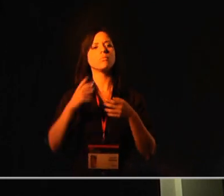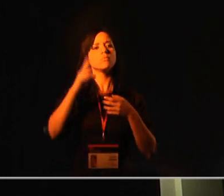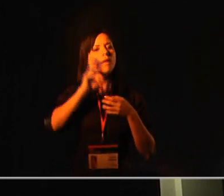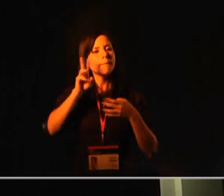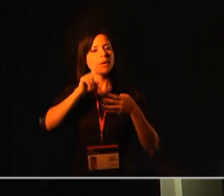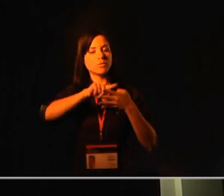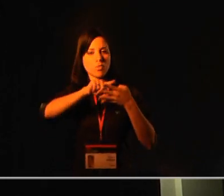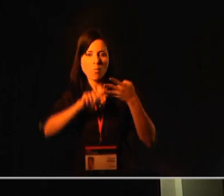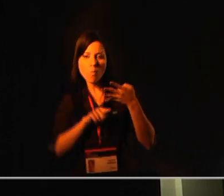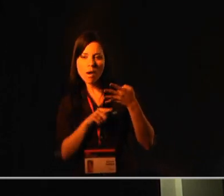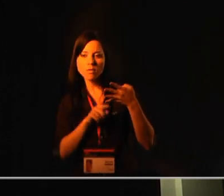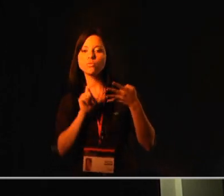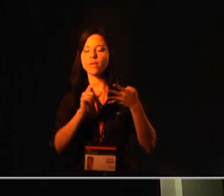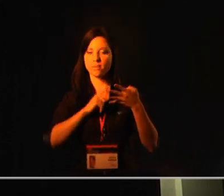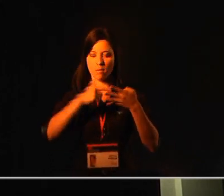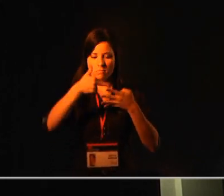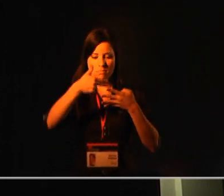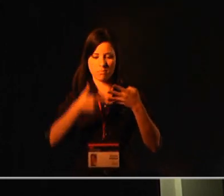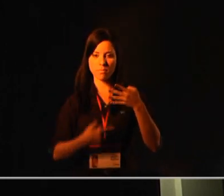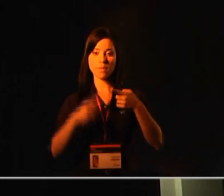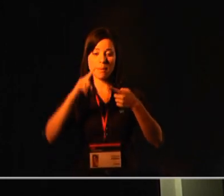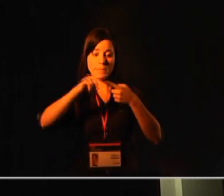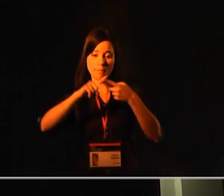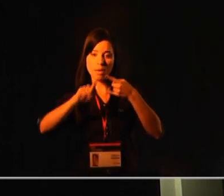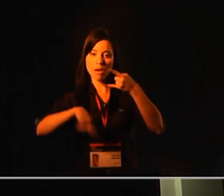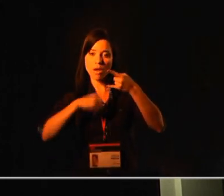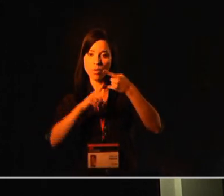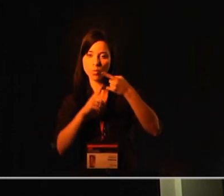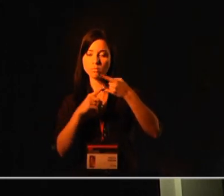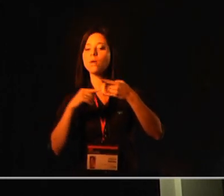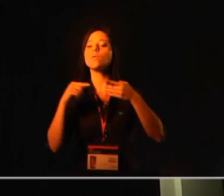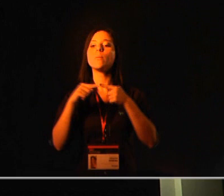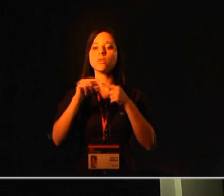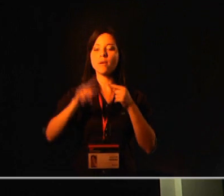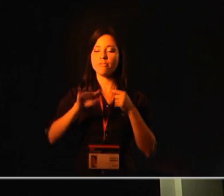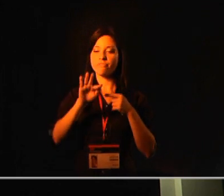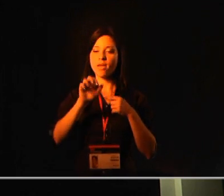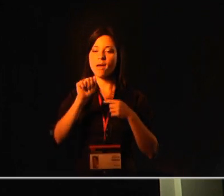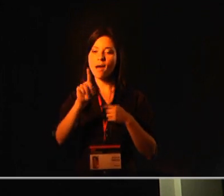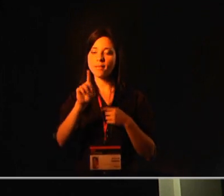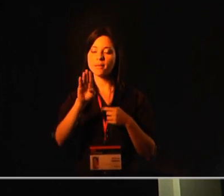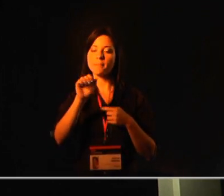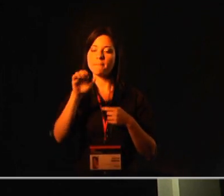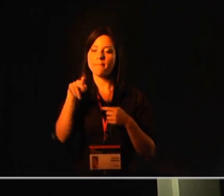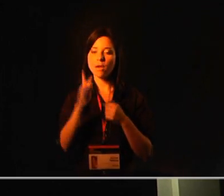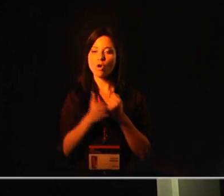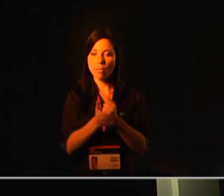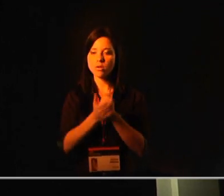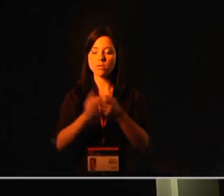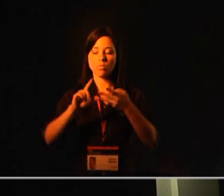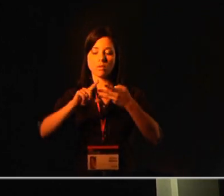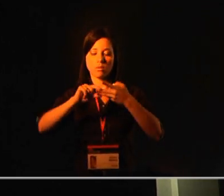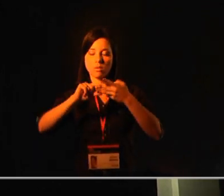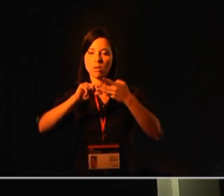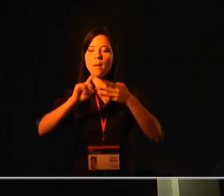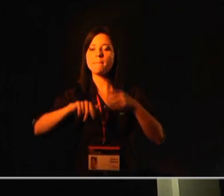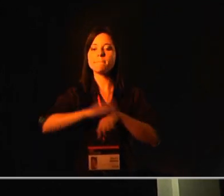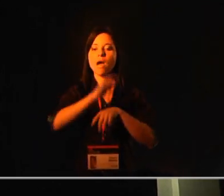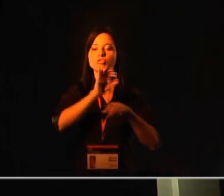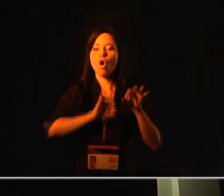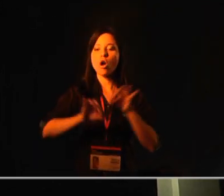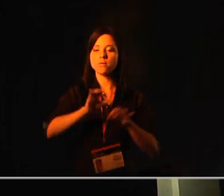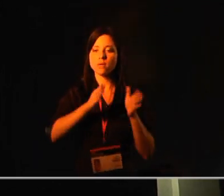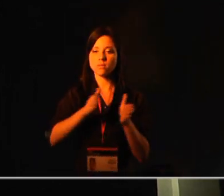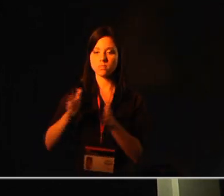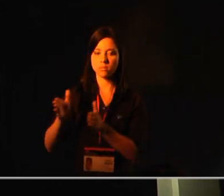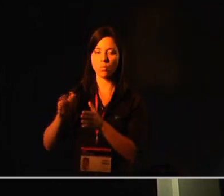fases, o que há de comum nela. A primeira e a última fase envolve feedback, divulgação e colaboração. As duas do meio é mais organização,